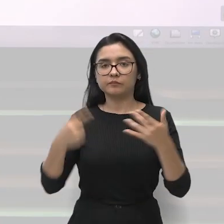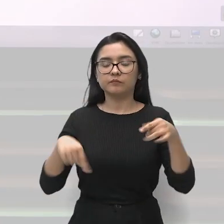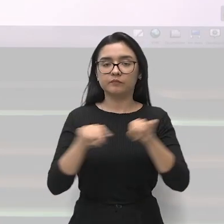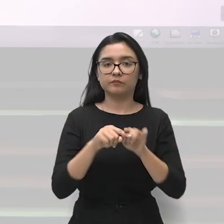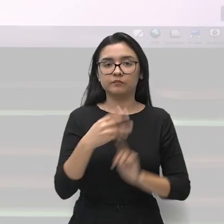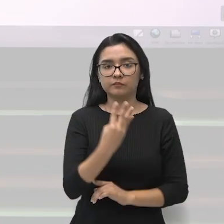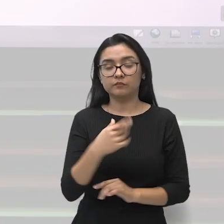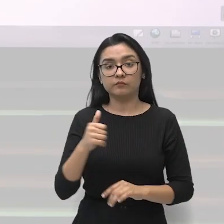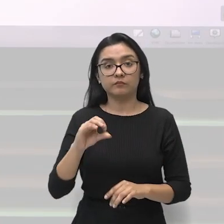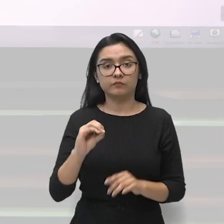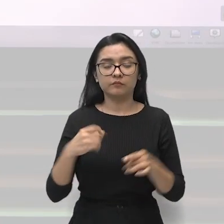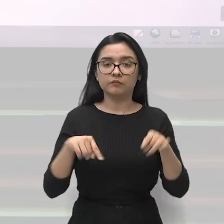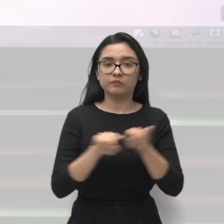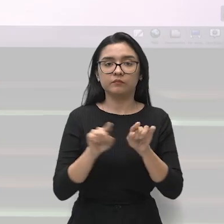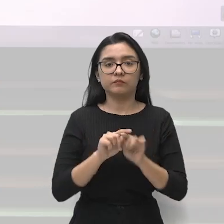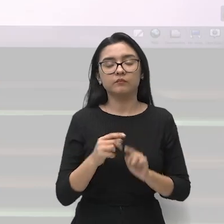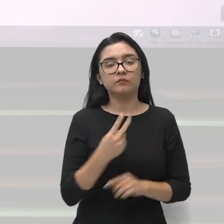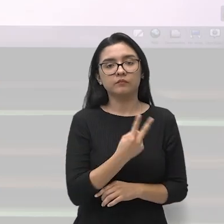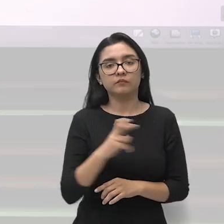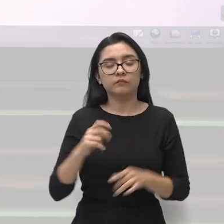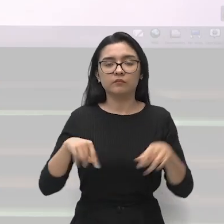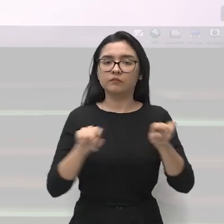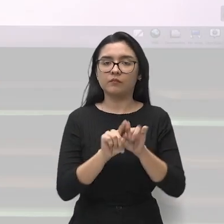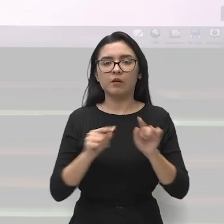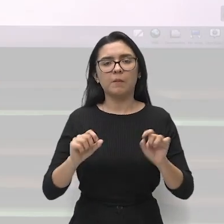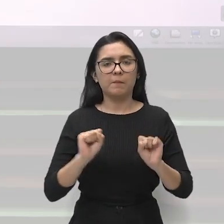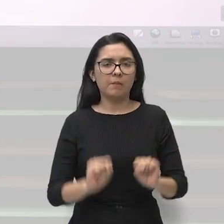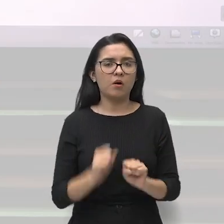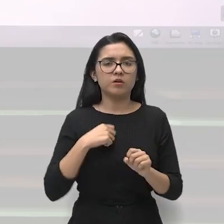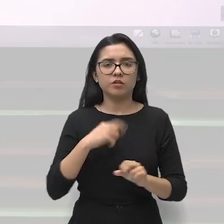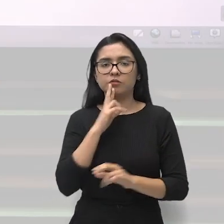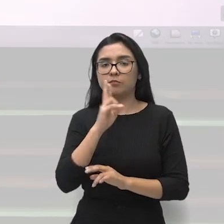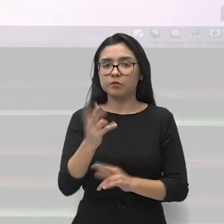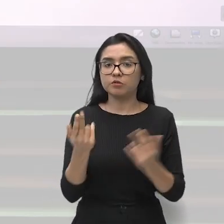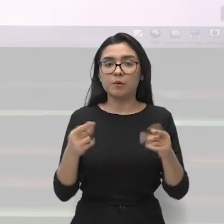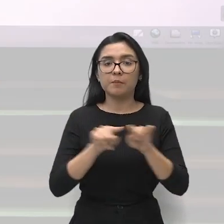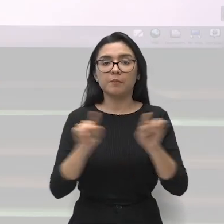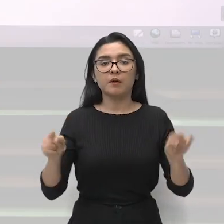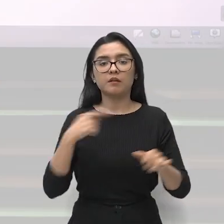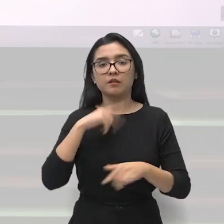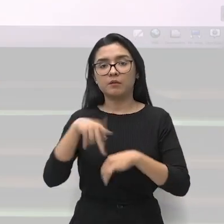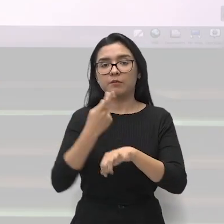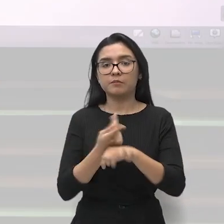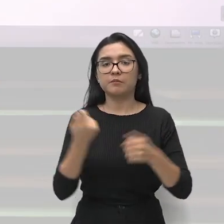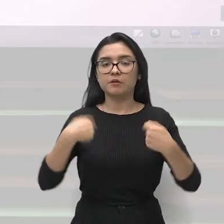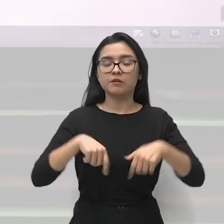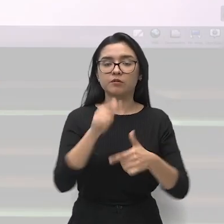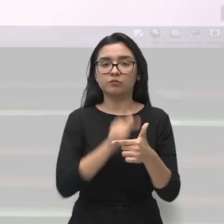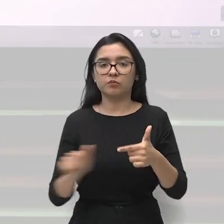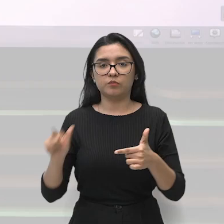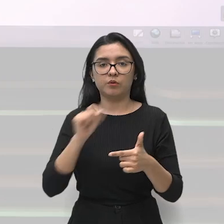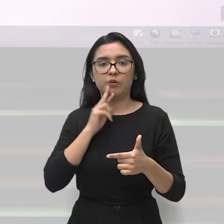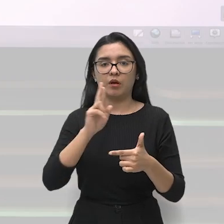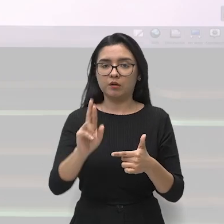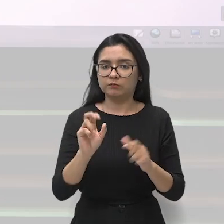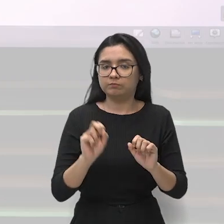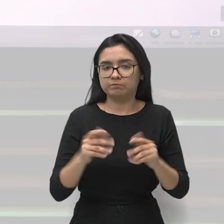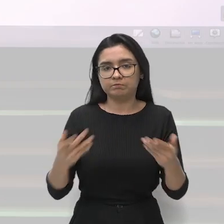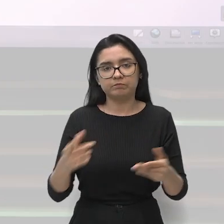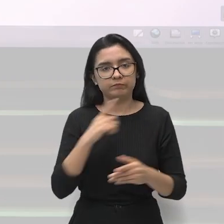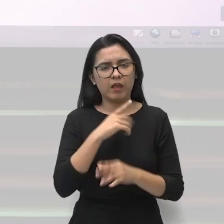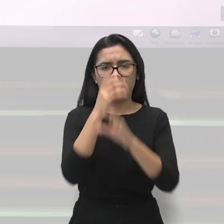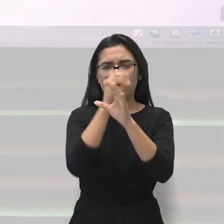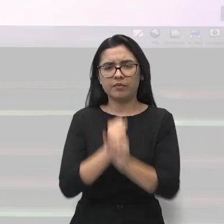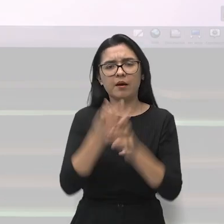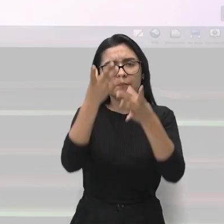4 décimos, 2 quintos, que também daria o mesmo, só que no final eu teria que dividir o resultado, né? Que daria um pouco